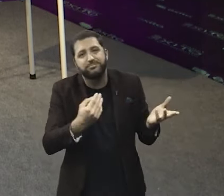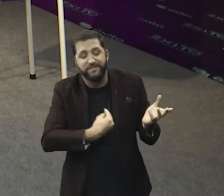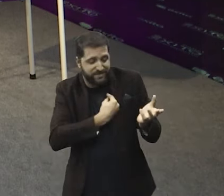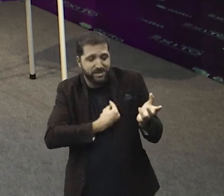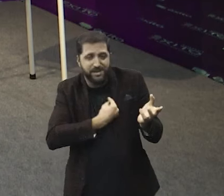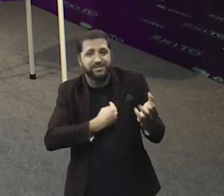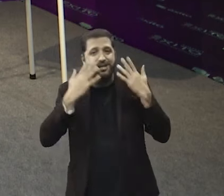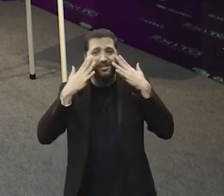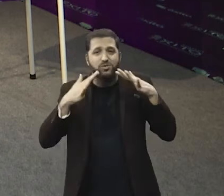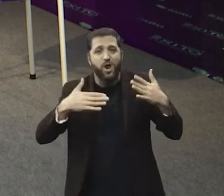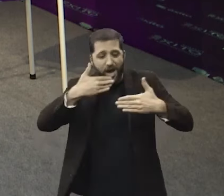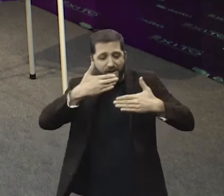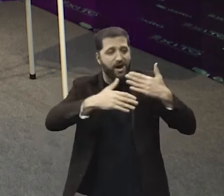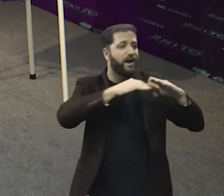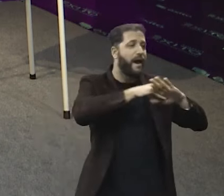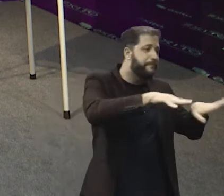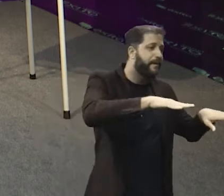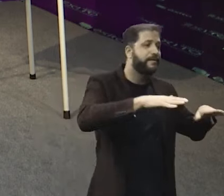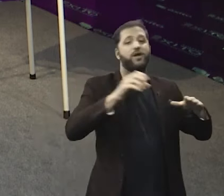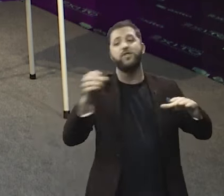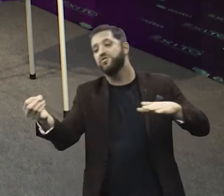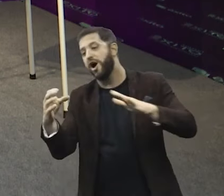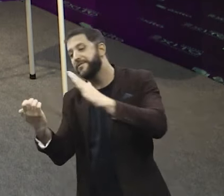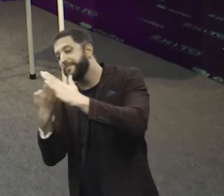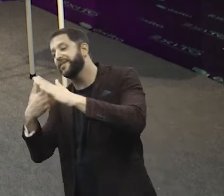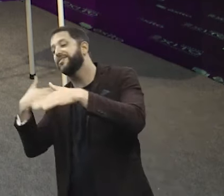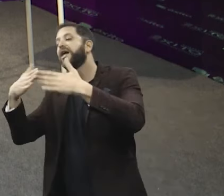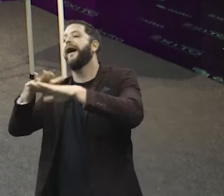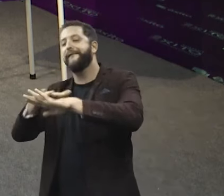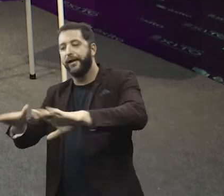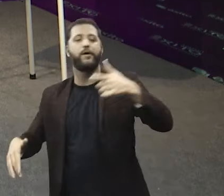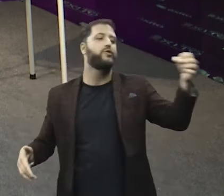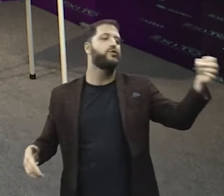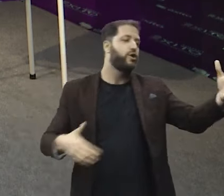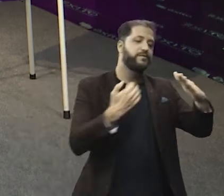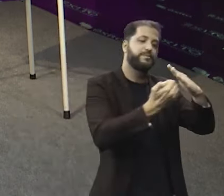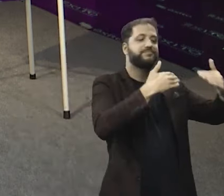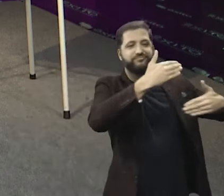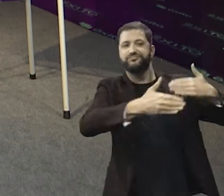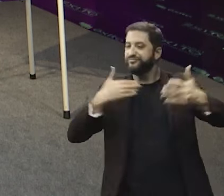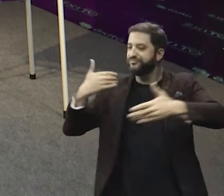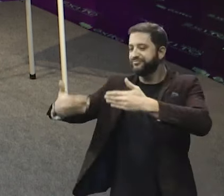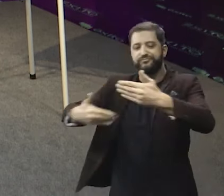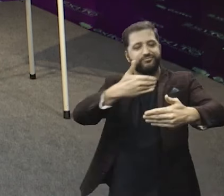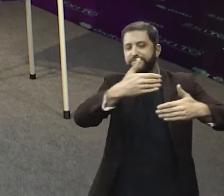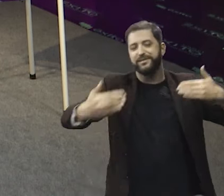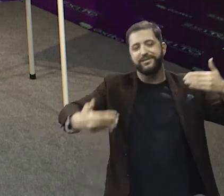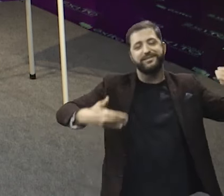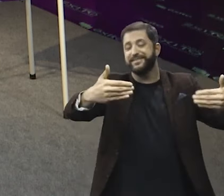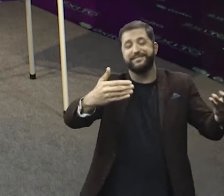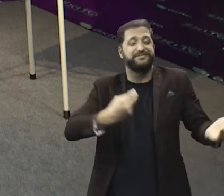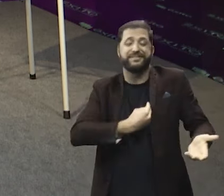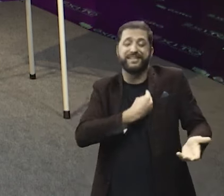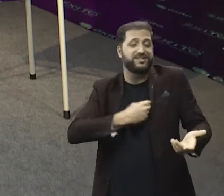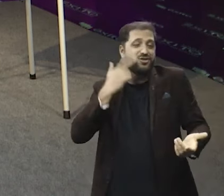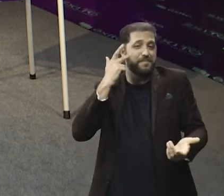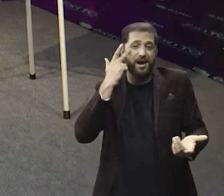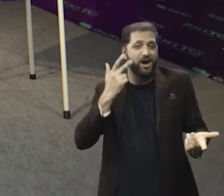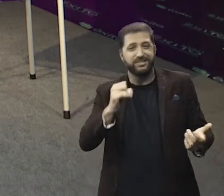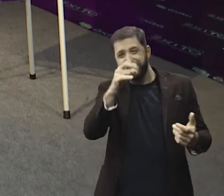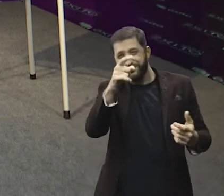percebam que a sua profissão não vai estar alinhada com o metaverso você vai ter que começar a